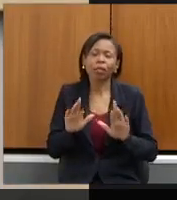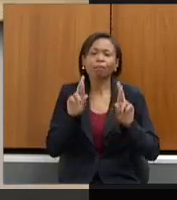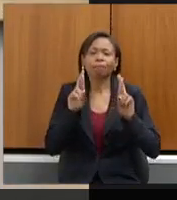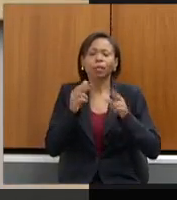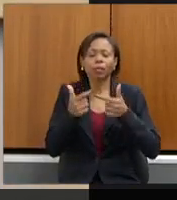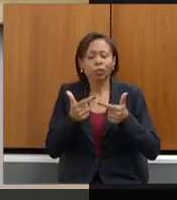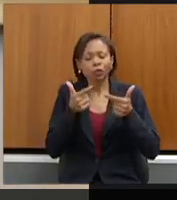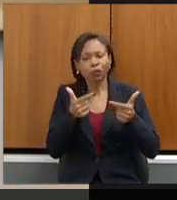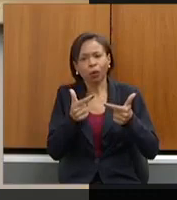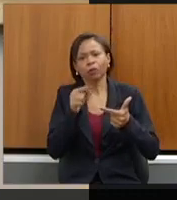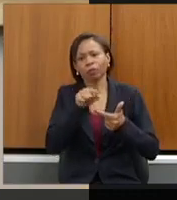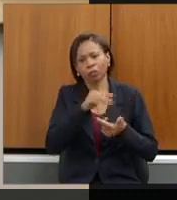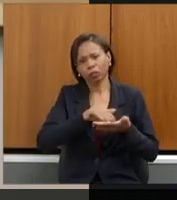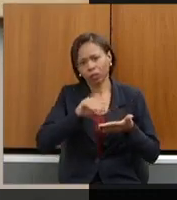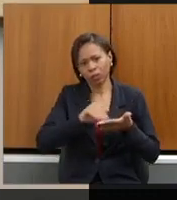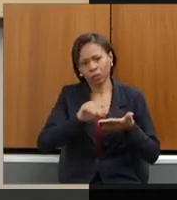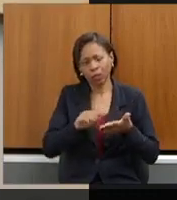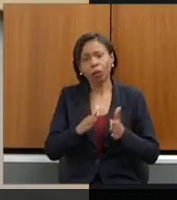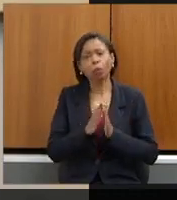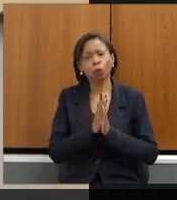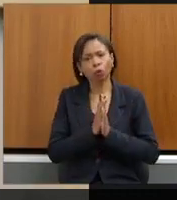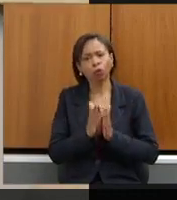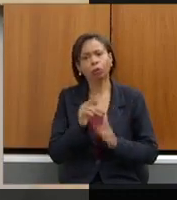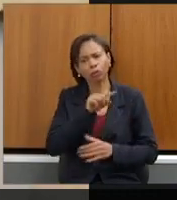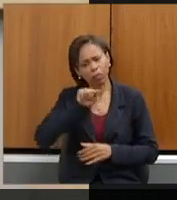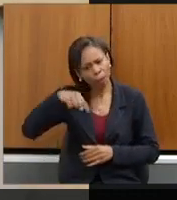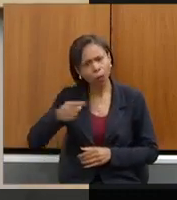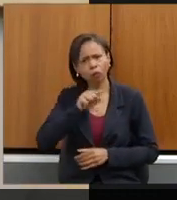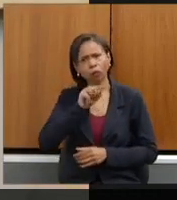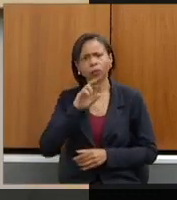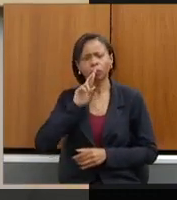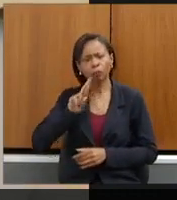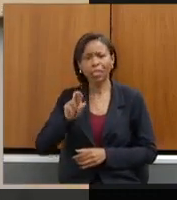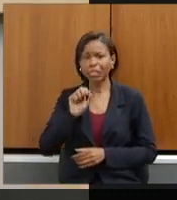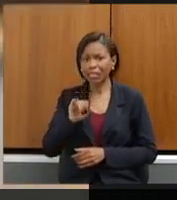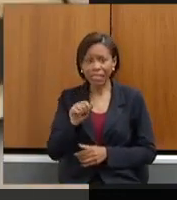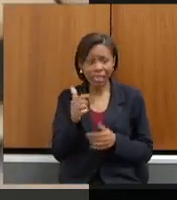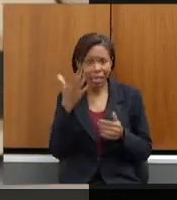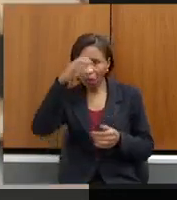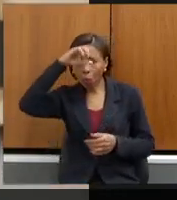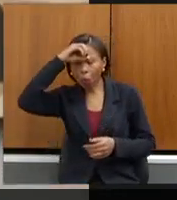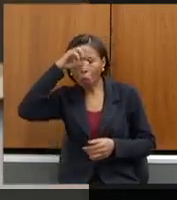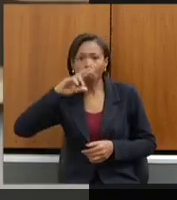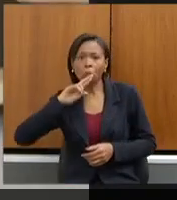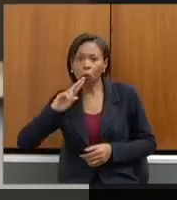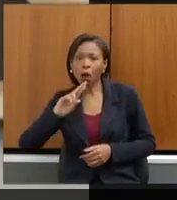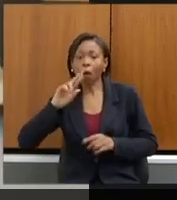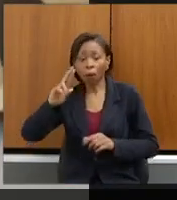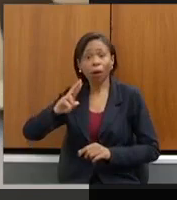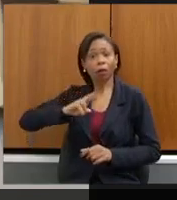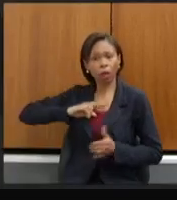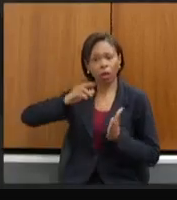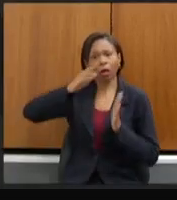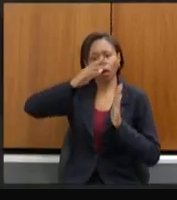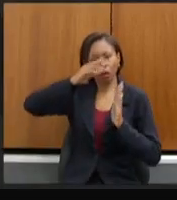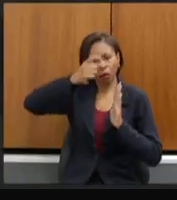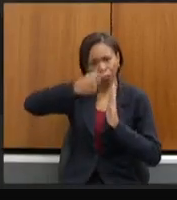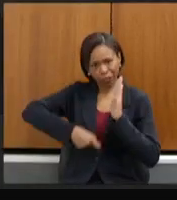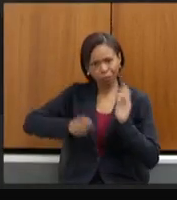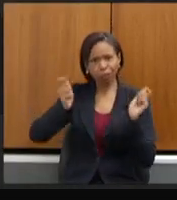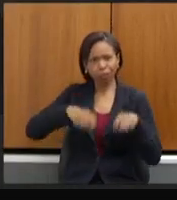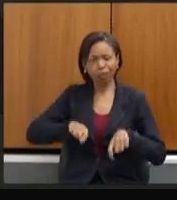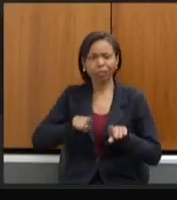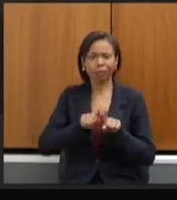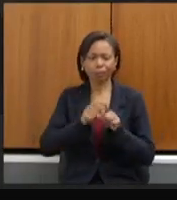aí para o senhor Mas vê se depois só pode responder se não tiver a resposta na ponta da língua se você poder por escrito também por favor